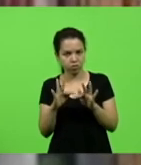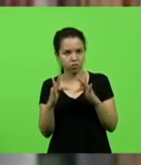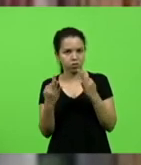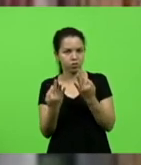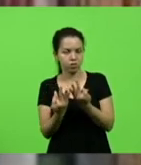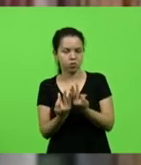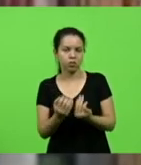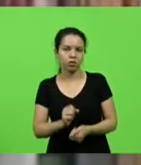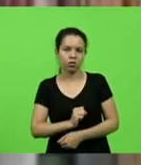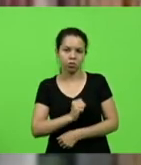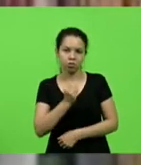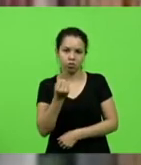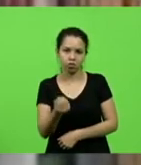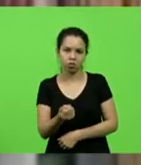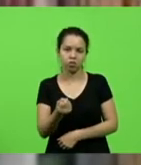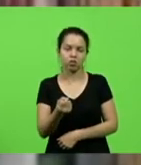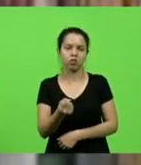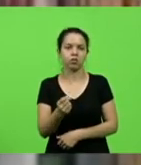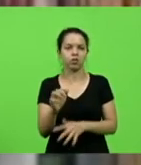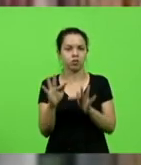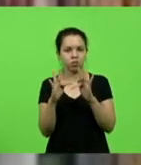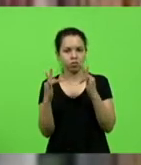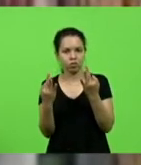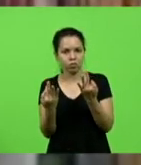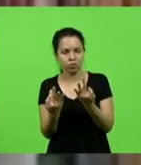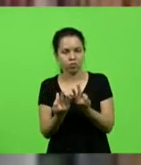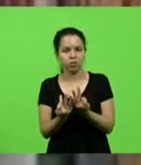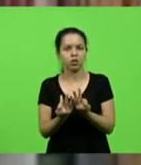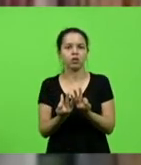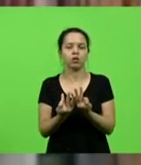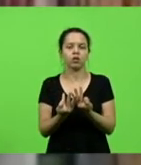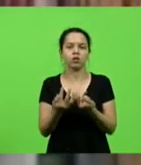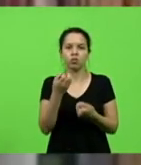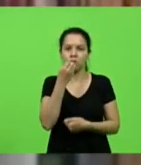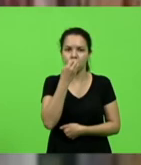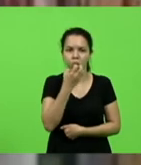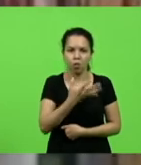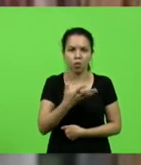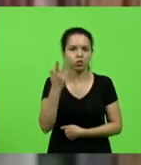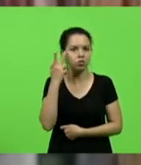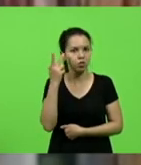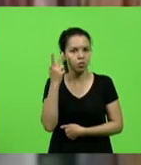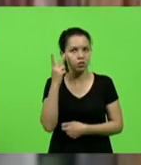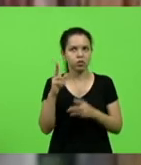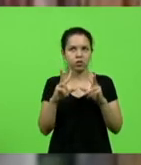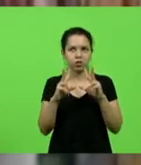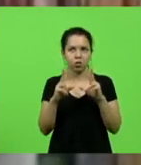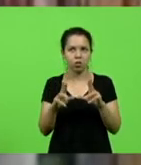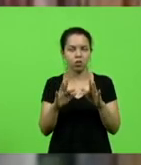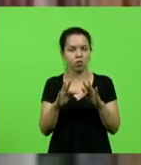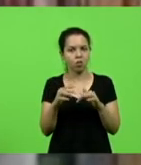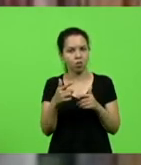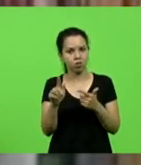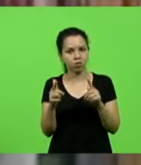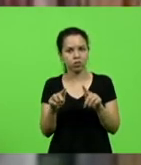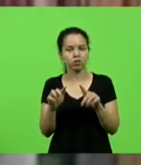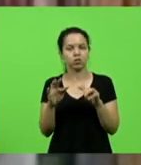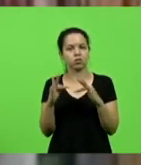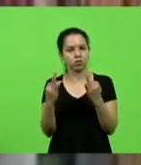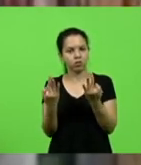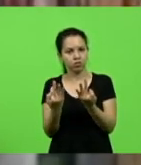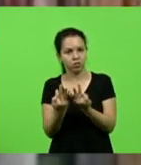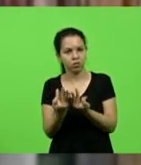Há famílias que são saudáveis, que são famílias normais, com todas as outras qualidades da convivência e da